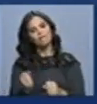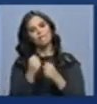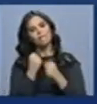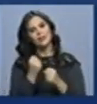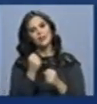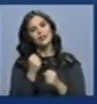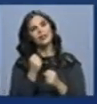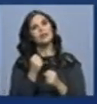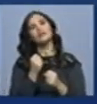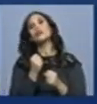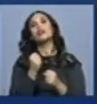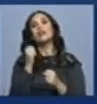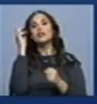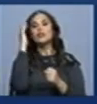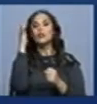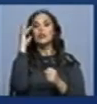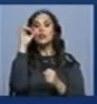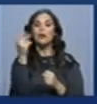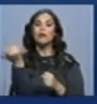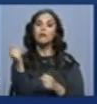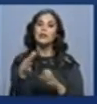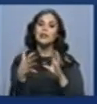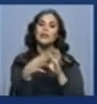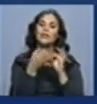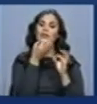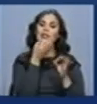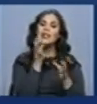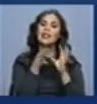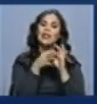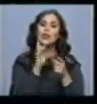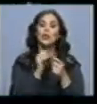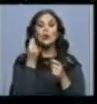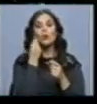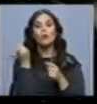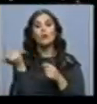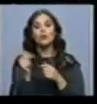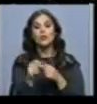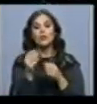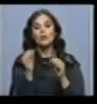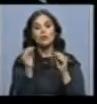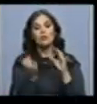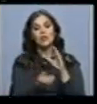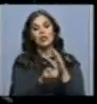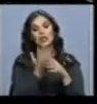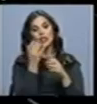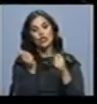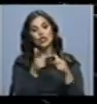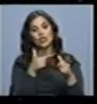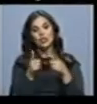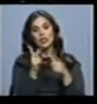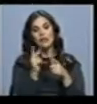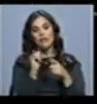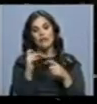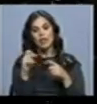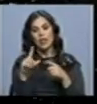que já corre também há algum tempo e que fala sobre como é que correu a formação de estrelas na nossa Via Láctea.